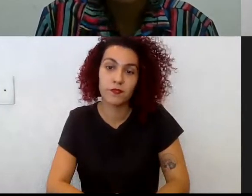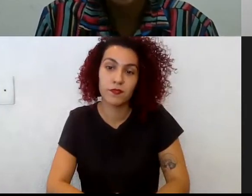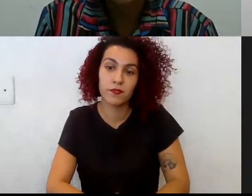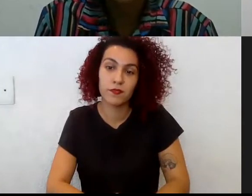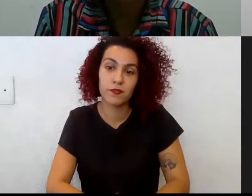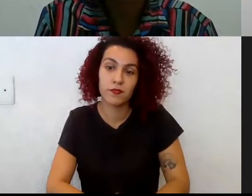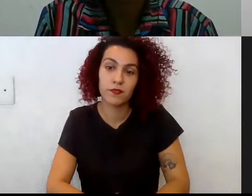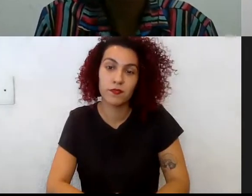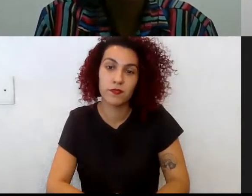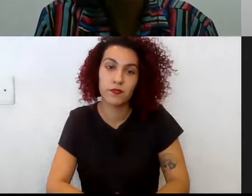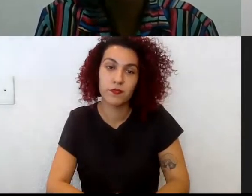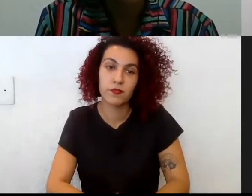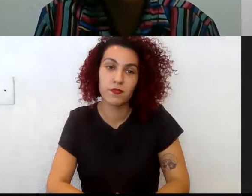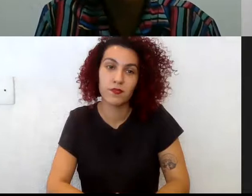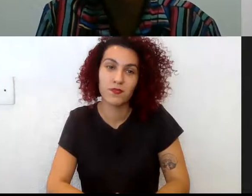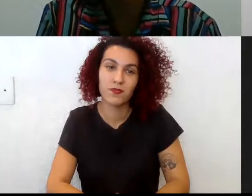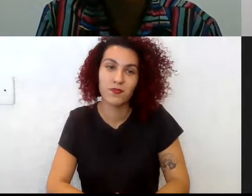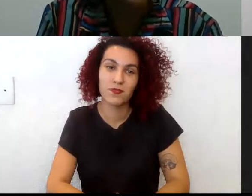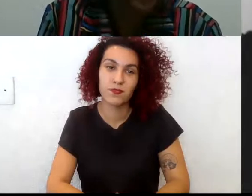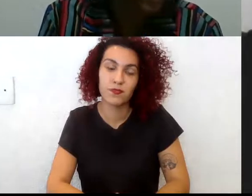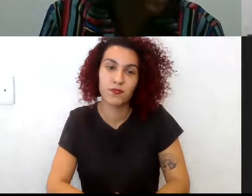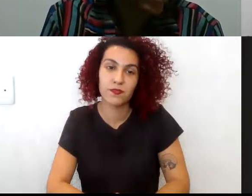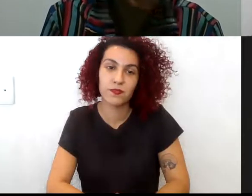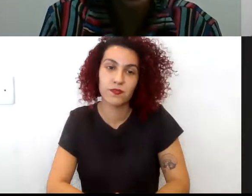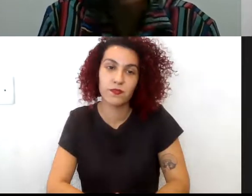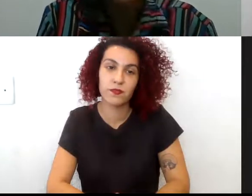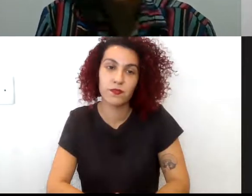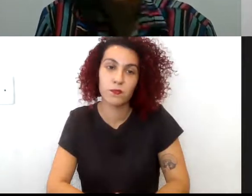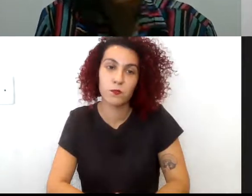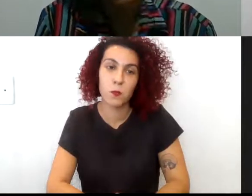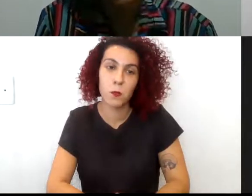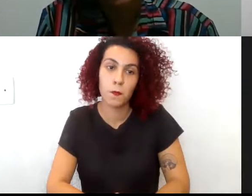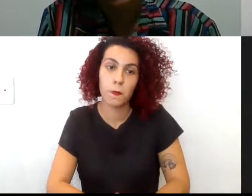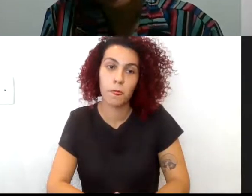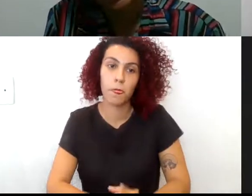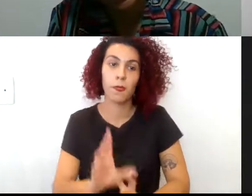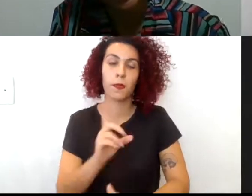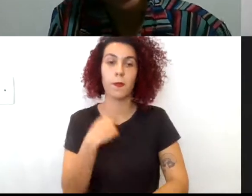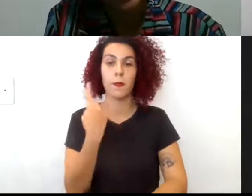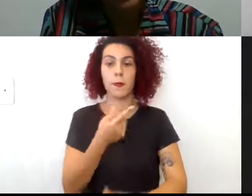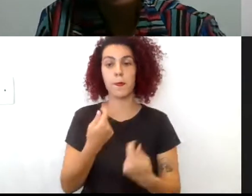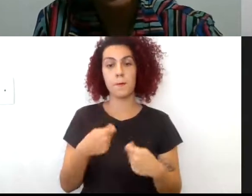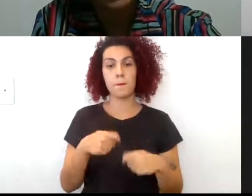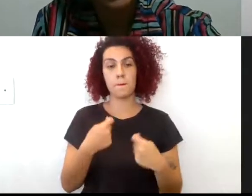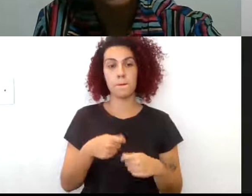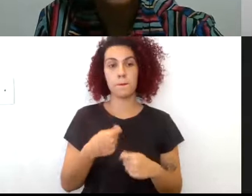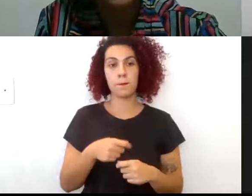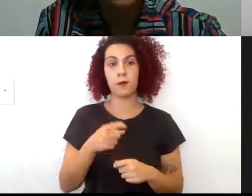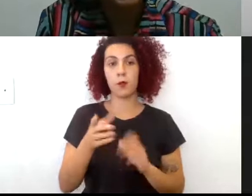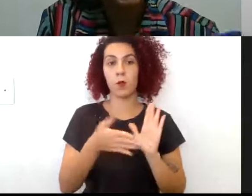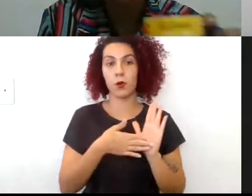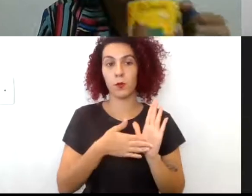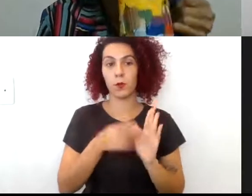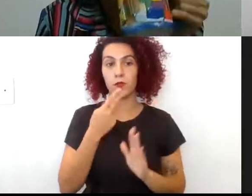e me cala hoje hoje é eu acho que a gente tem que criar realmente aquela proposta que você